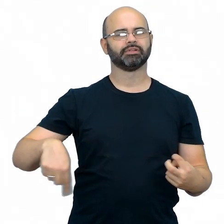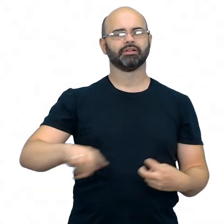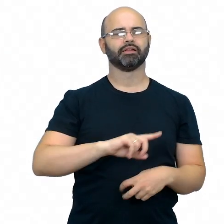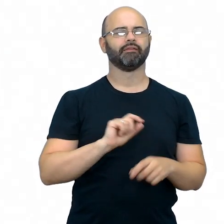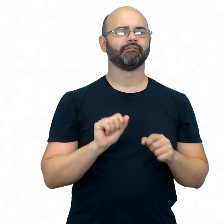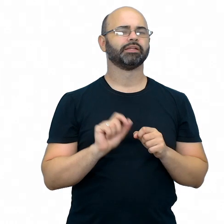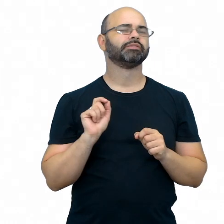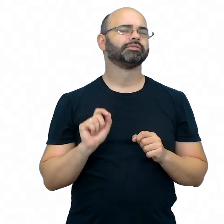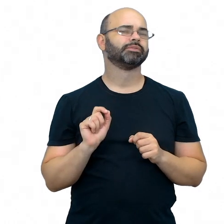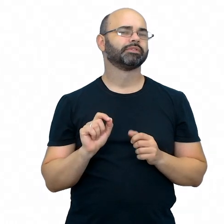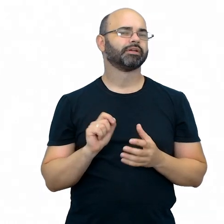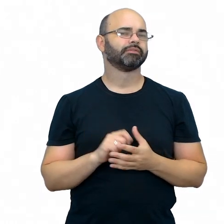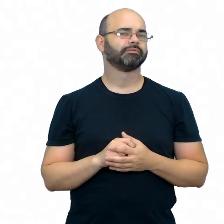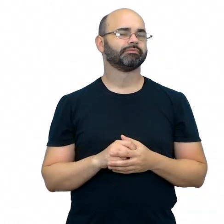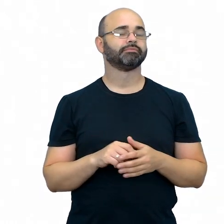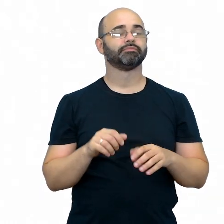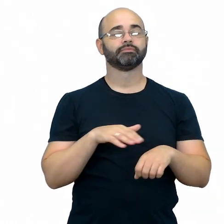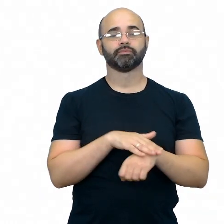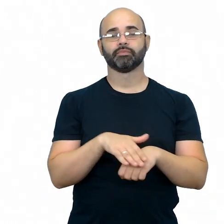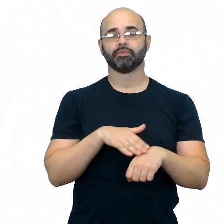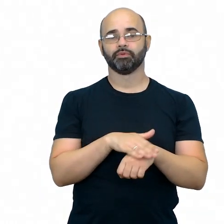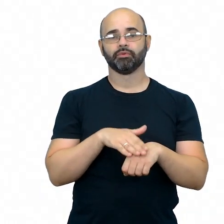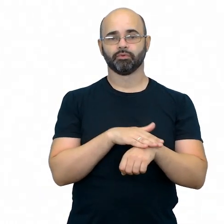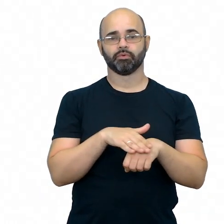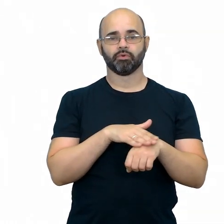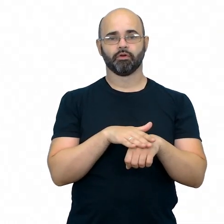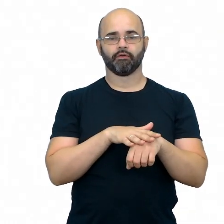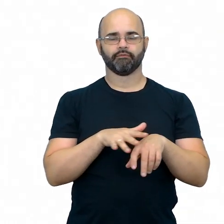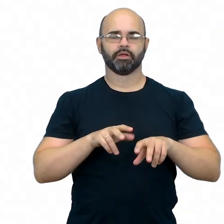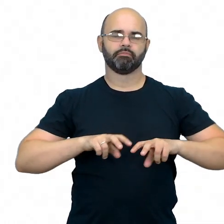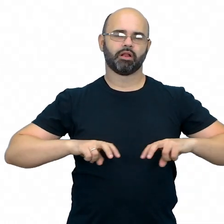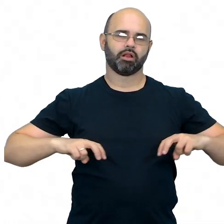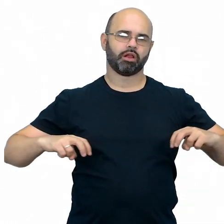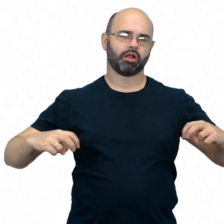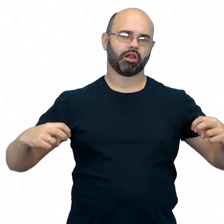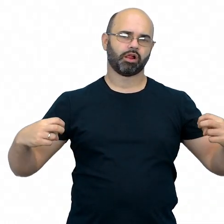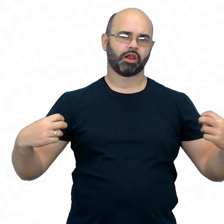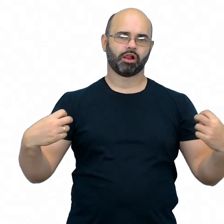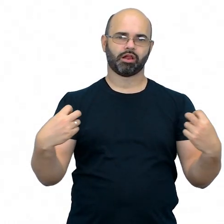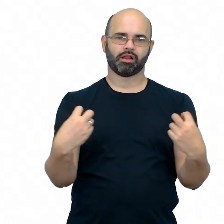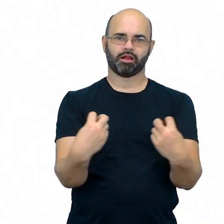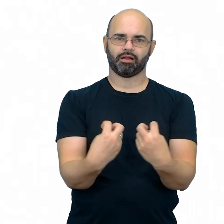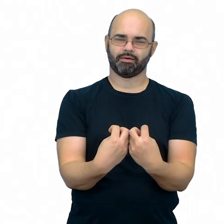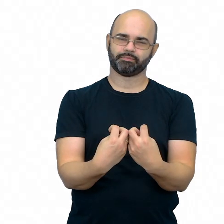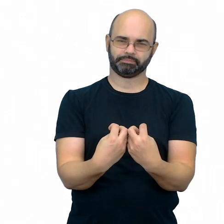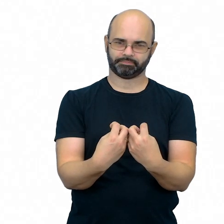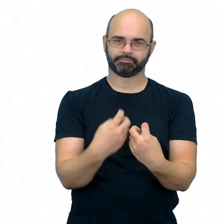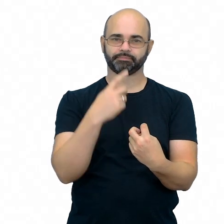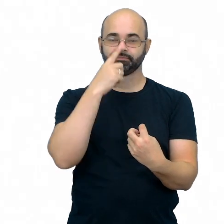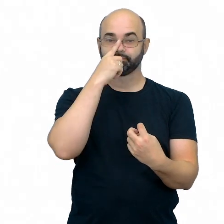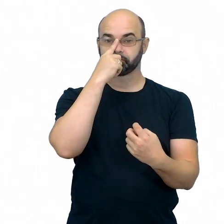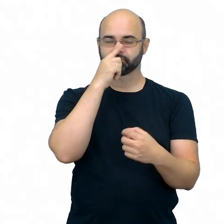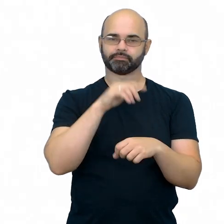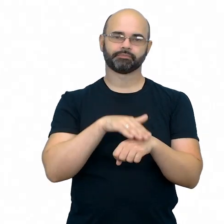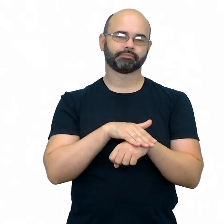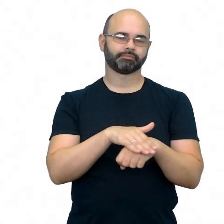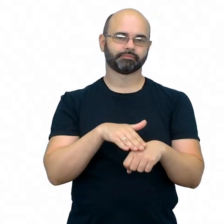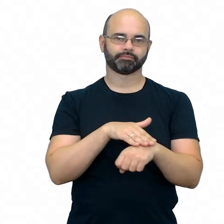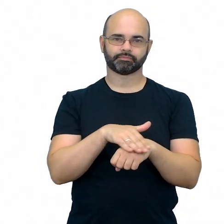uma roda de conversa ou uma plenária, e que, assim, essas ideias, né, essas propostas,